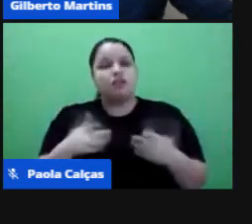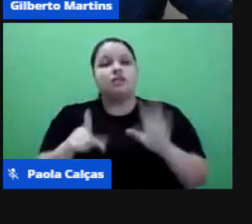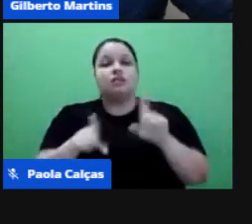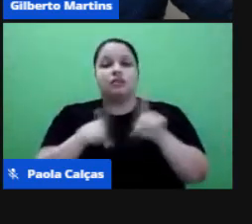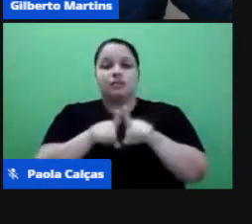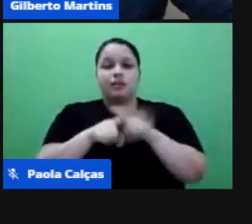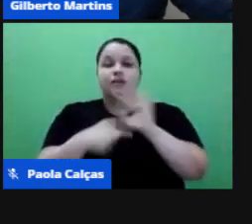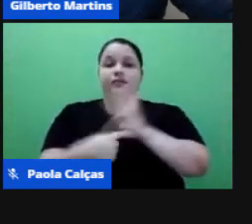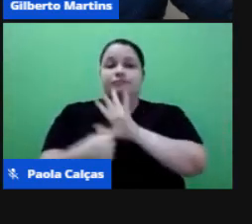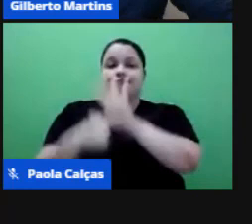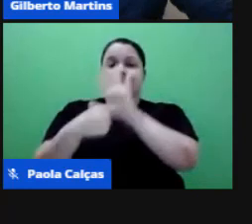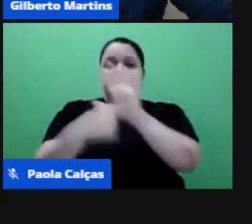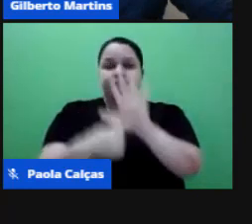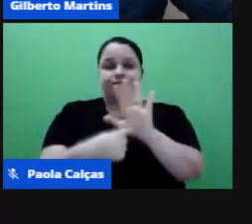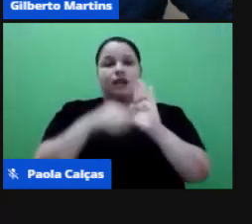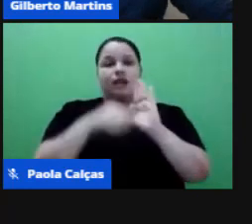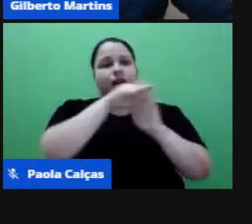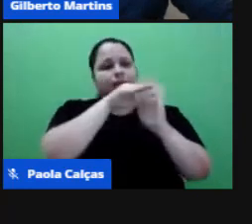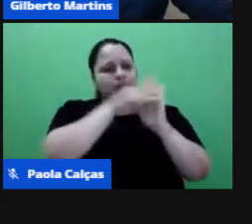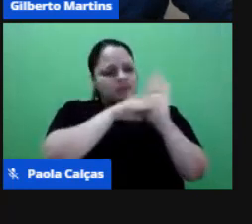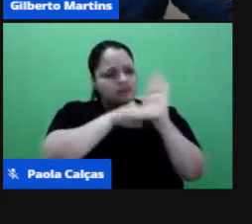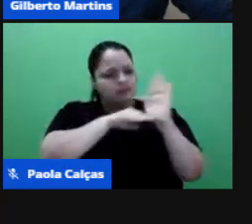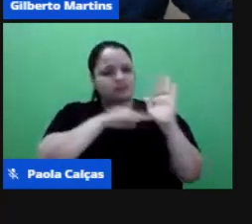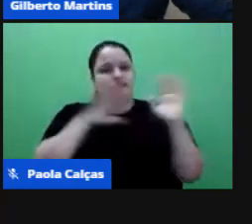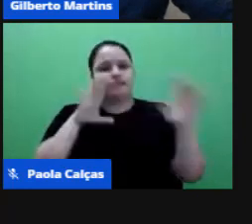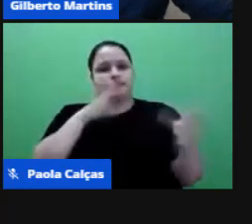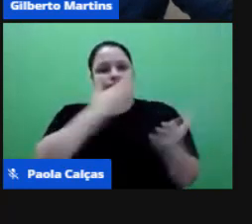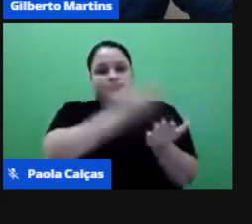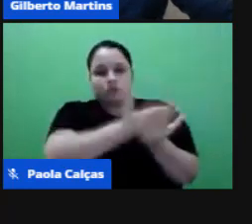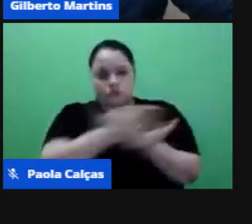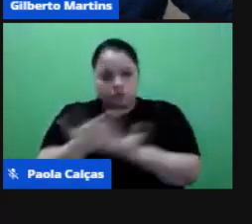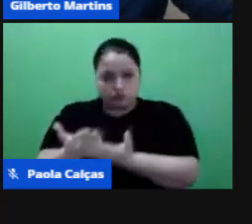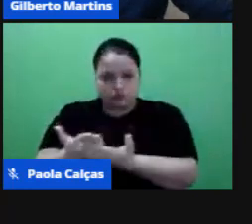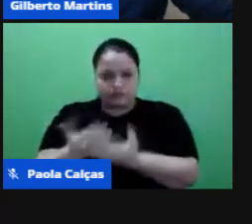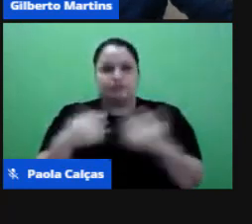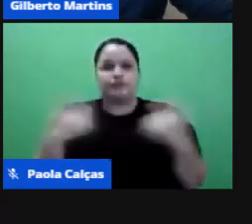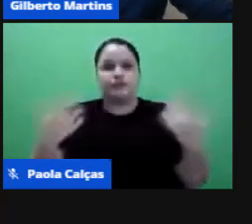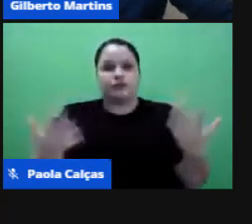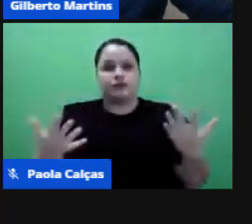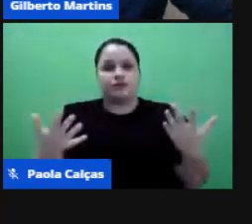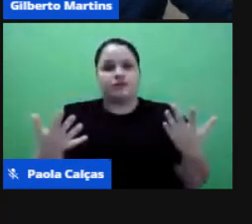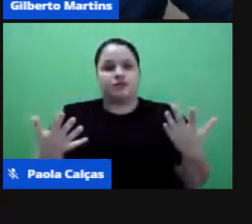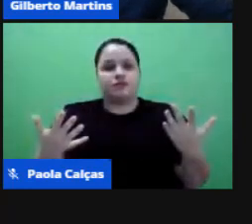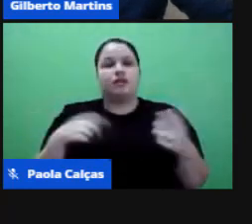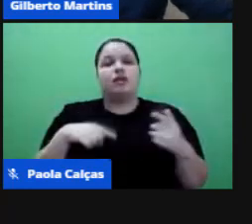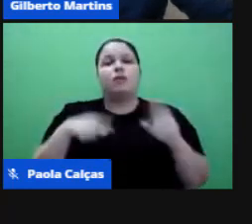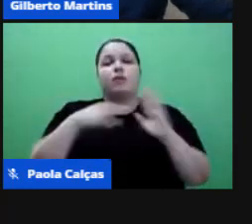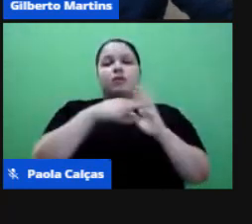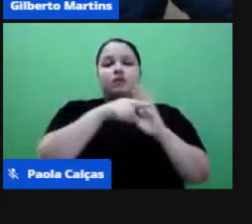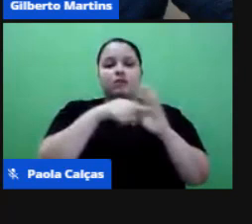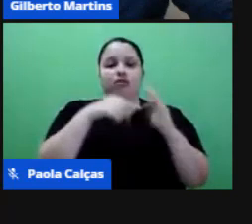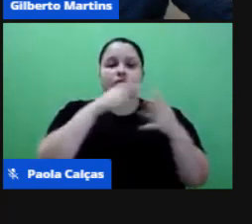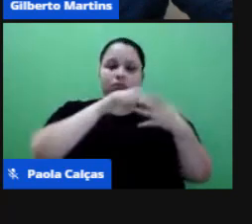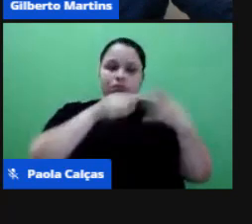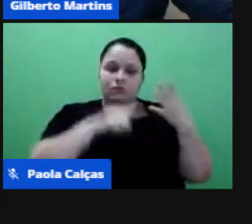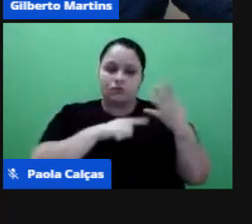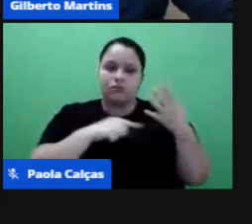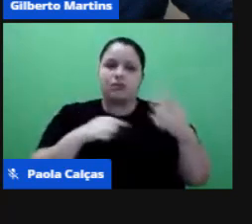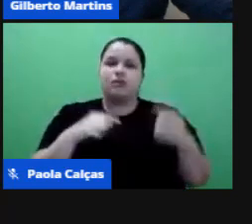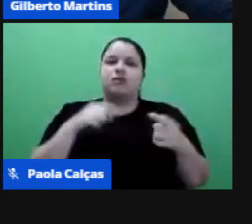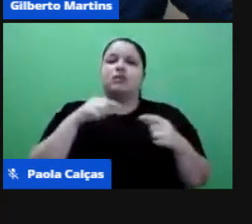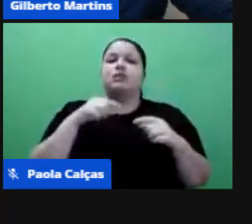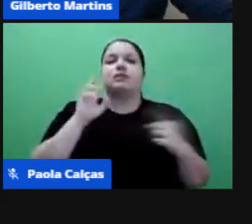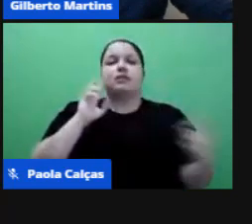para vocês a pauta dessa formação, que se encontra nos seguintes itens: referencial